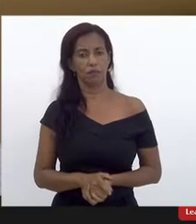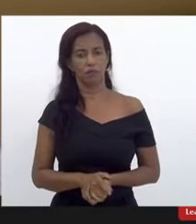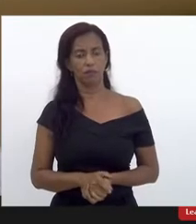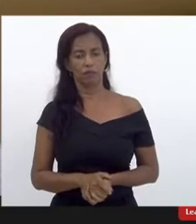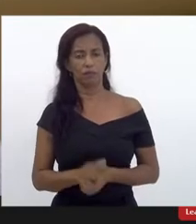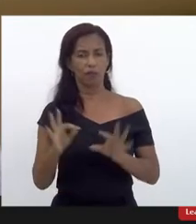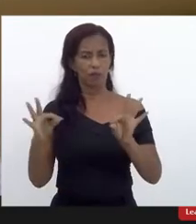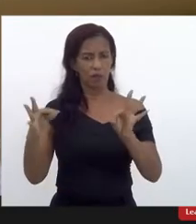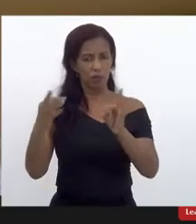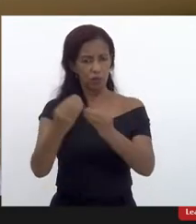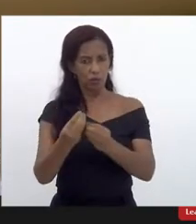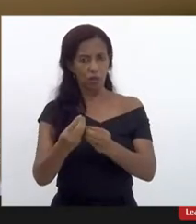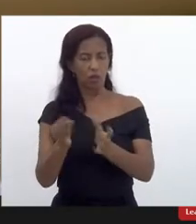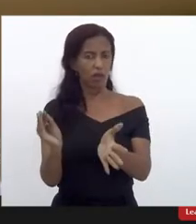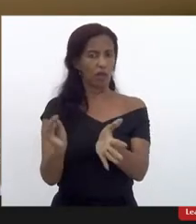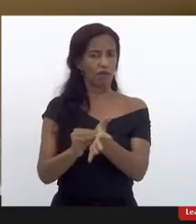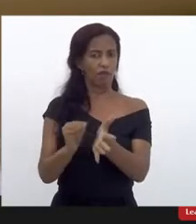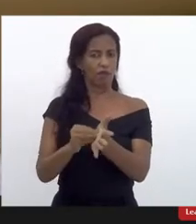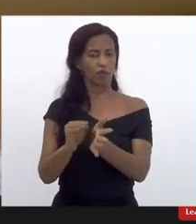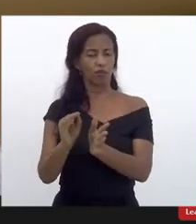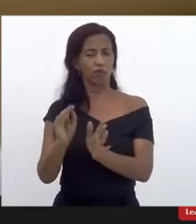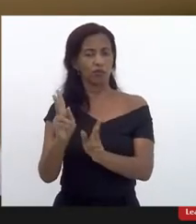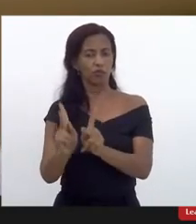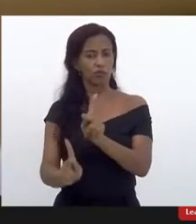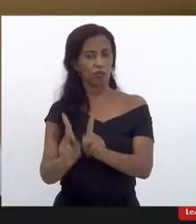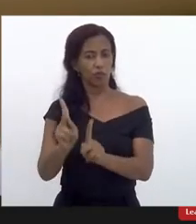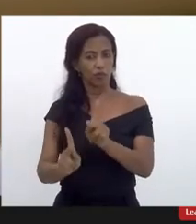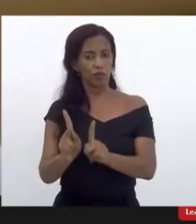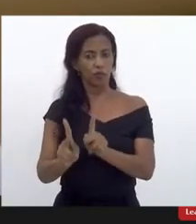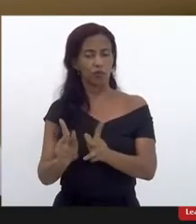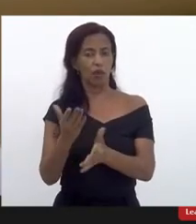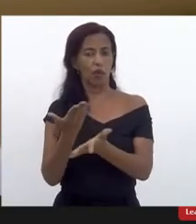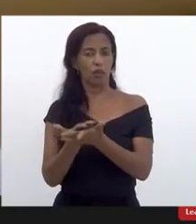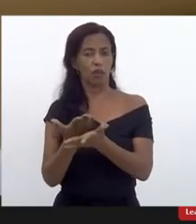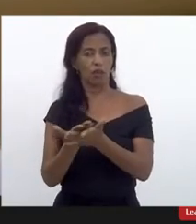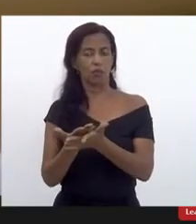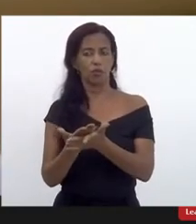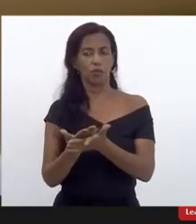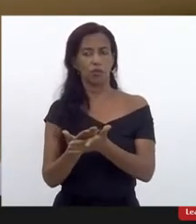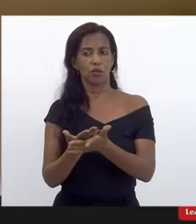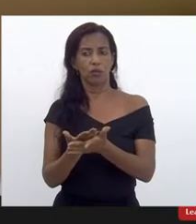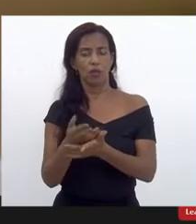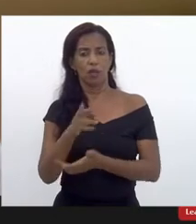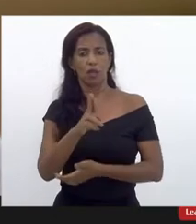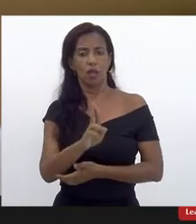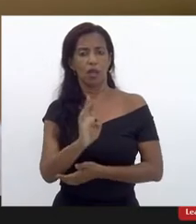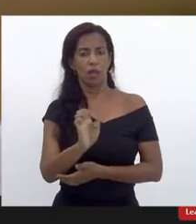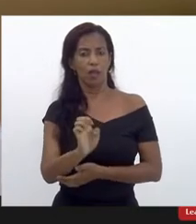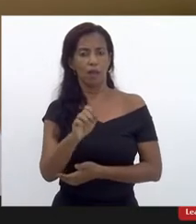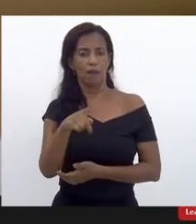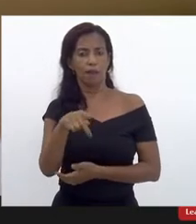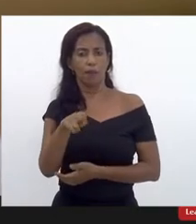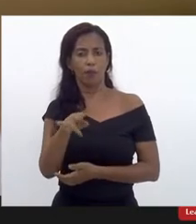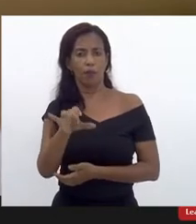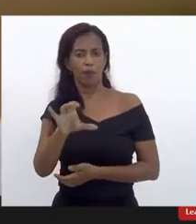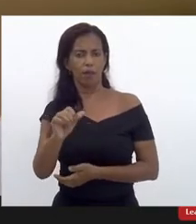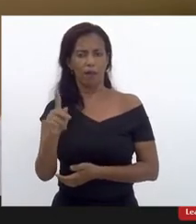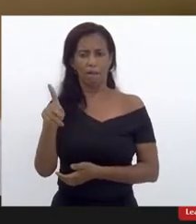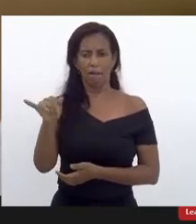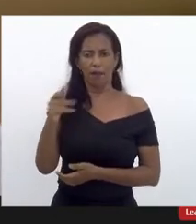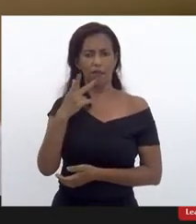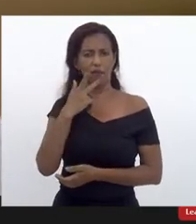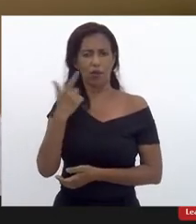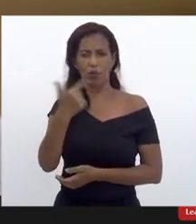para todos, da falta de professores na Escola de Educação Fundamental República. O pai comentando que não